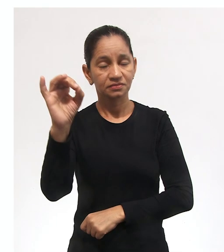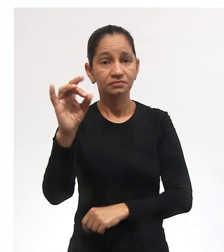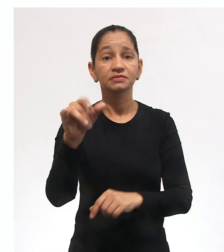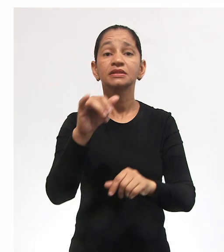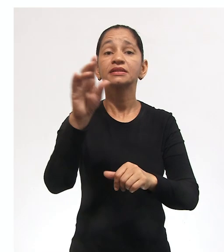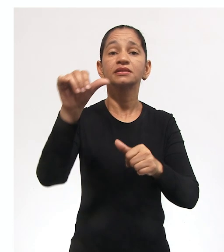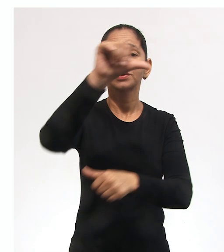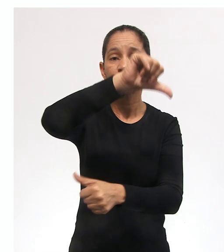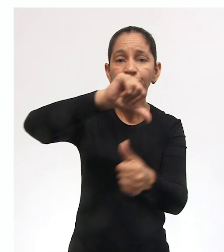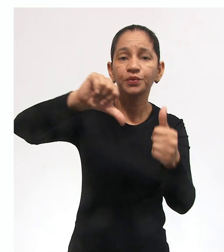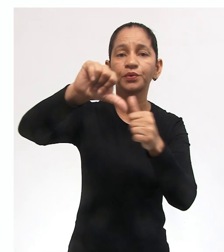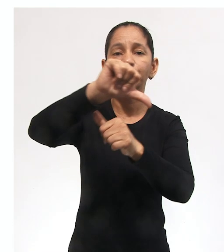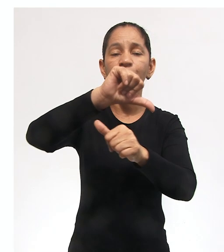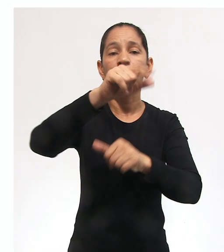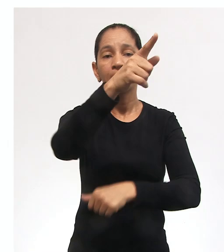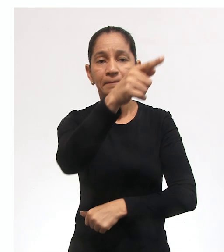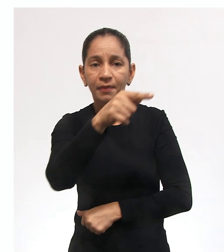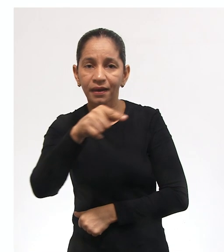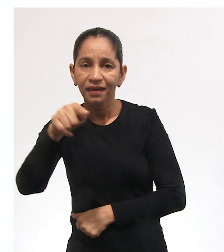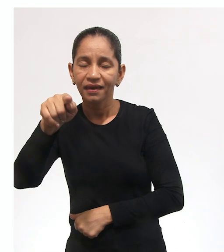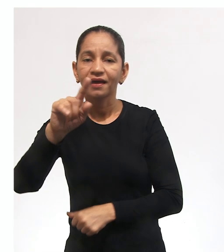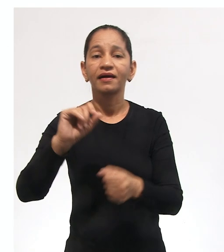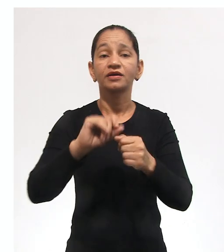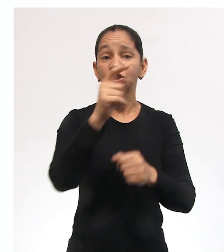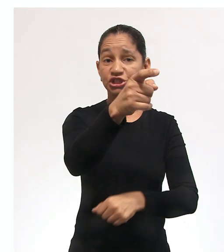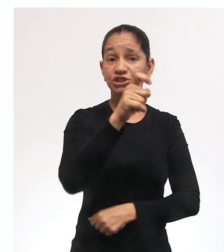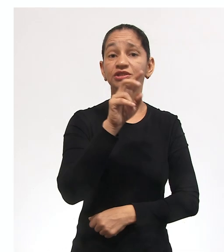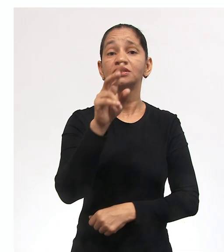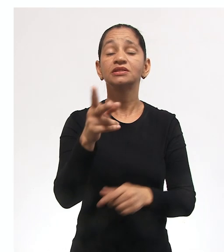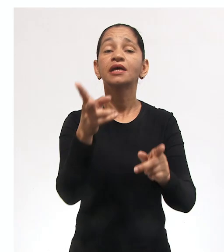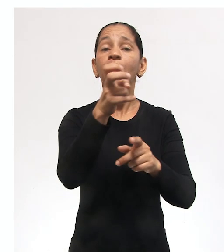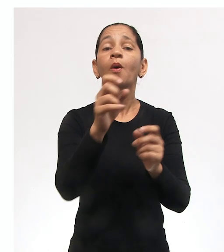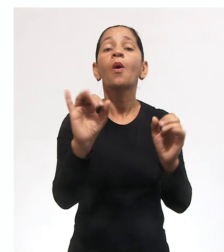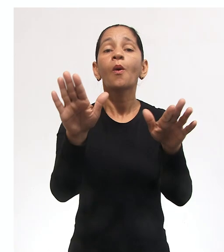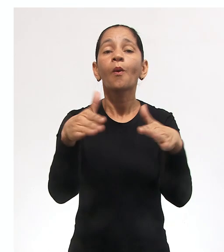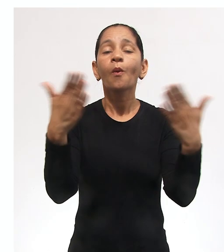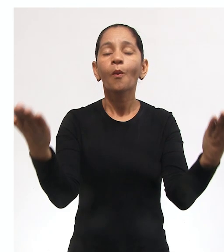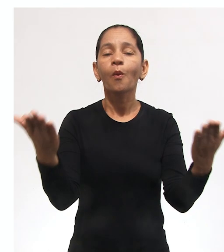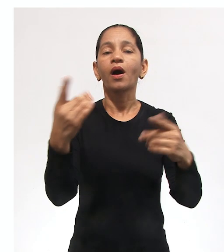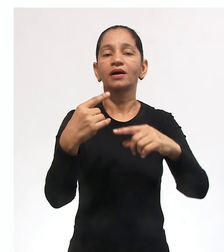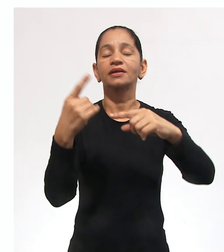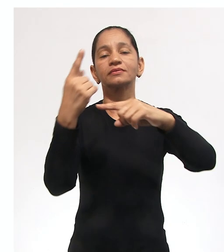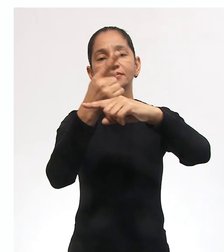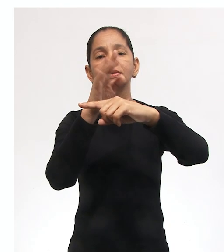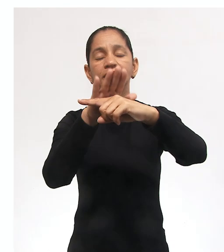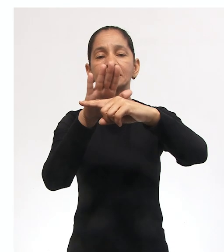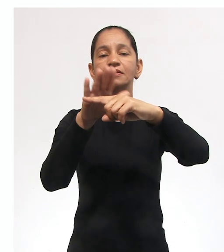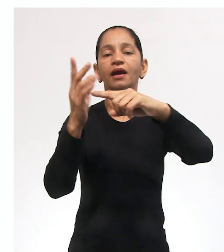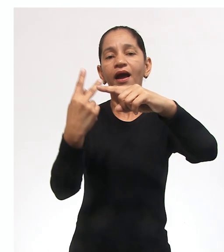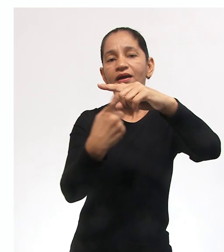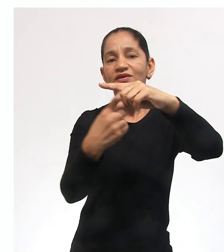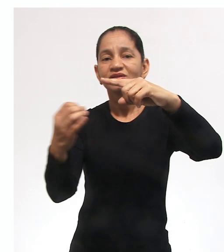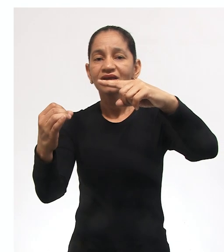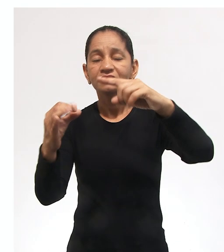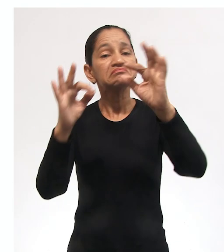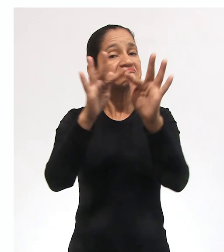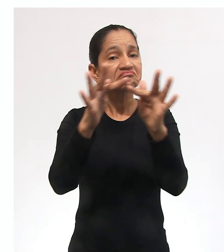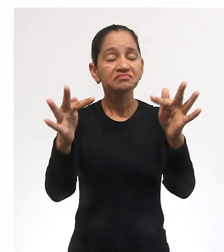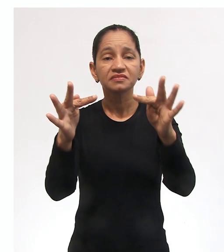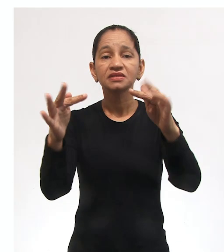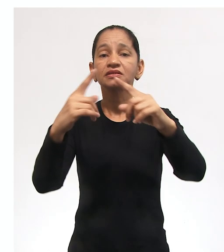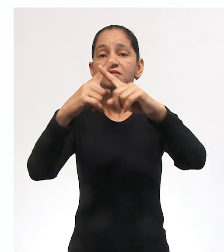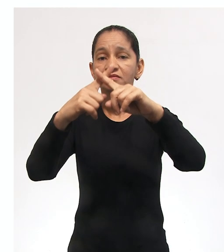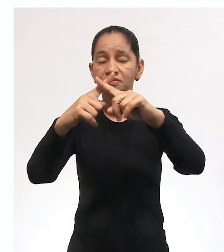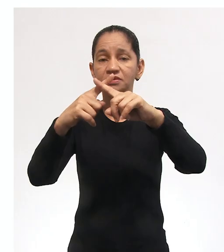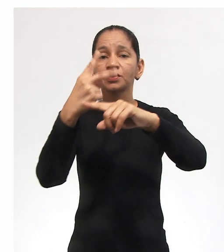gente passar o 50 para o outro lado dividindo, a gente vai ter x é igual a 25 vezes 100 dividido por 50. Então, 25